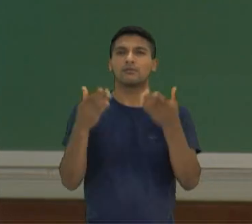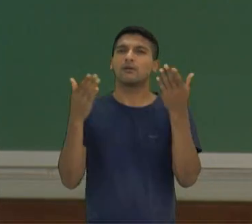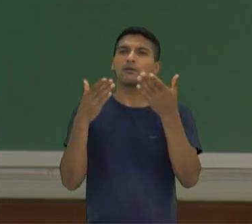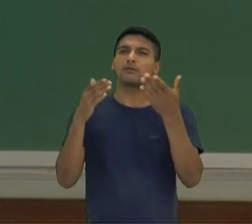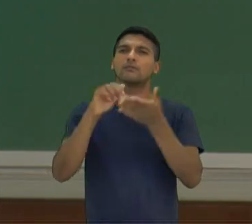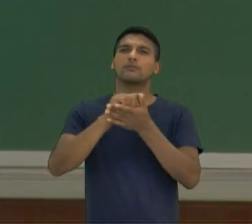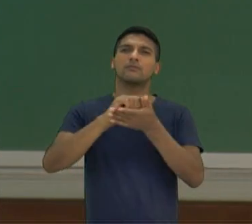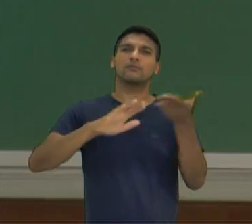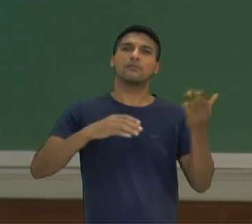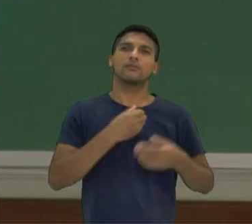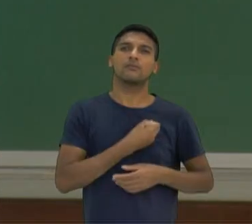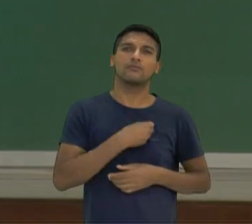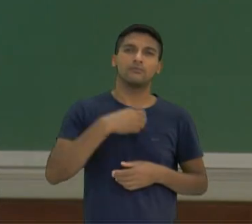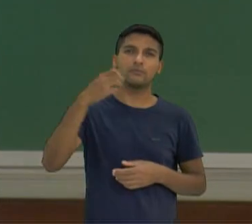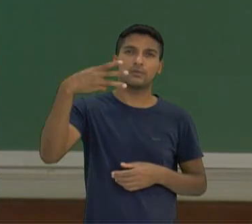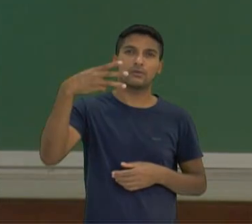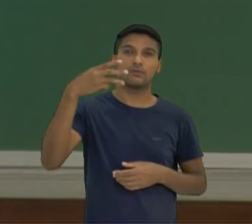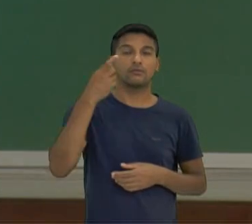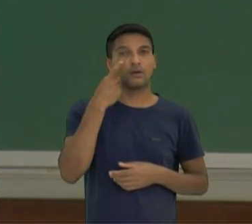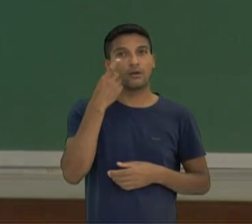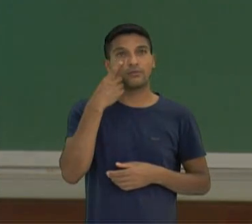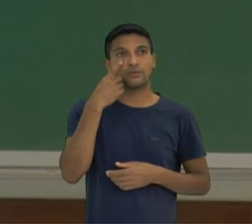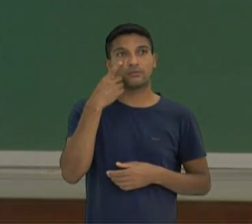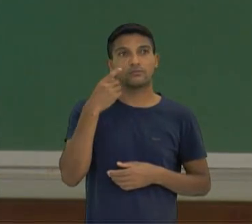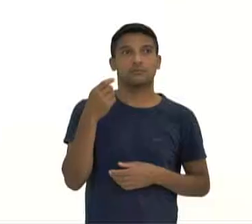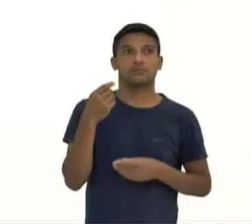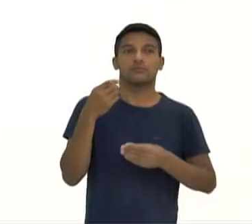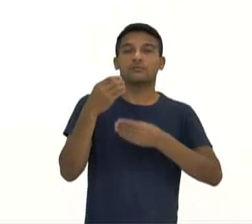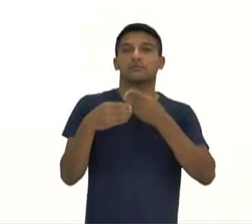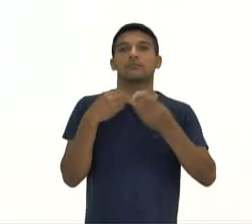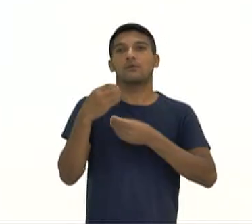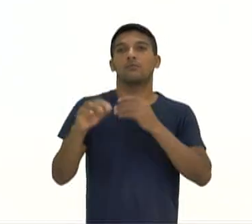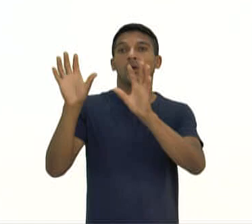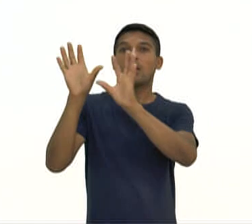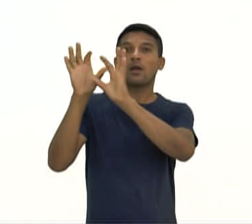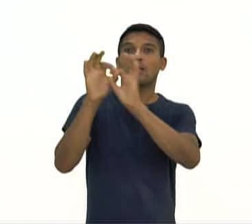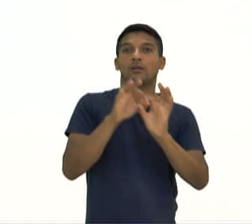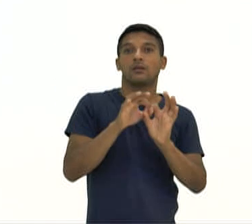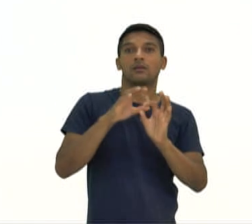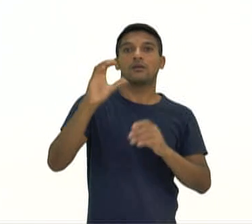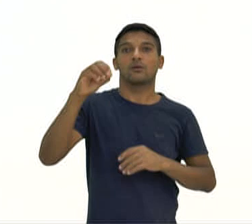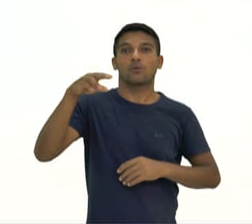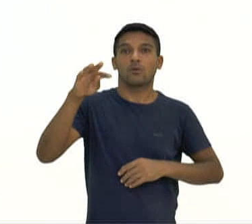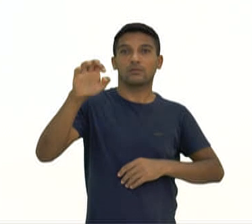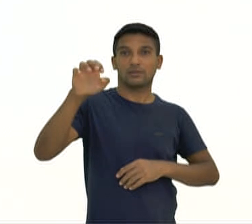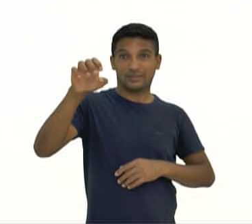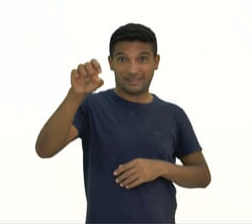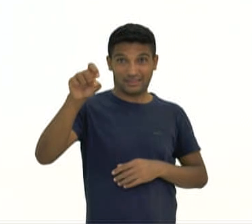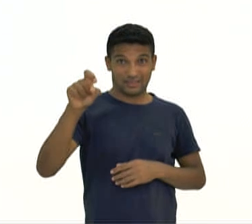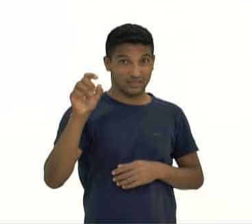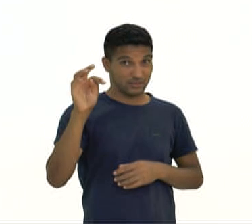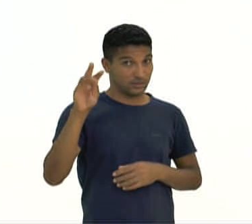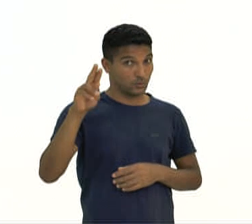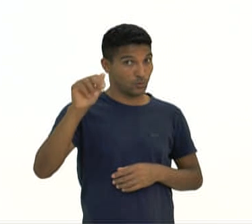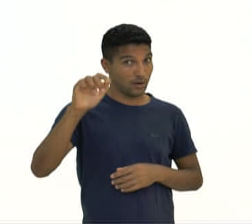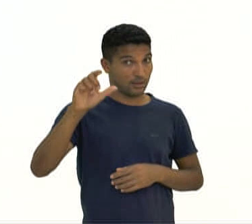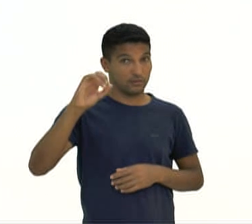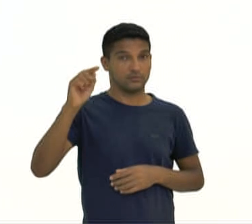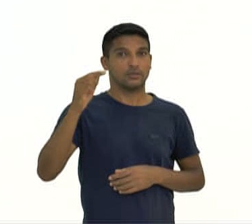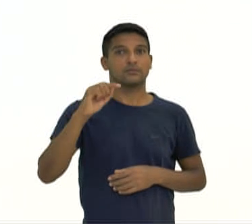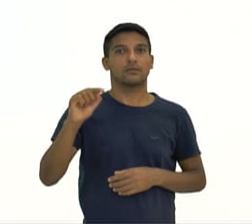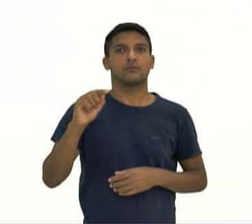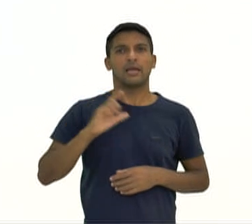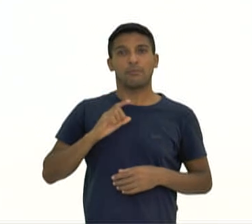da contextualização. Na contextualização, são apresentadas informações acadêmicas do entrevistado. Qual